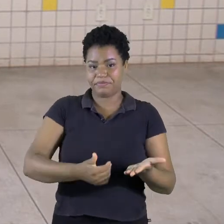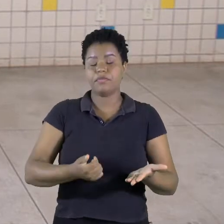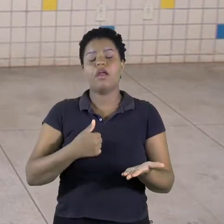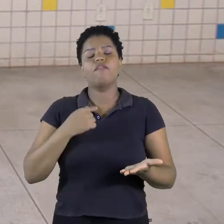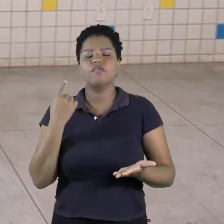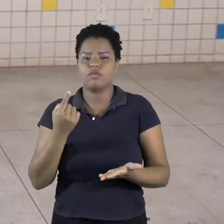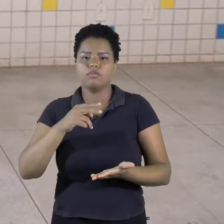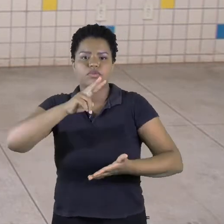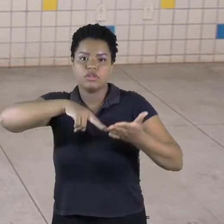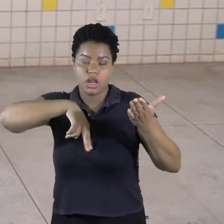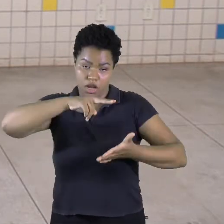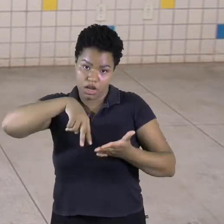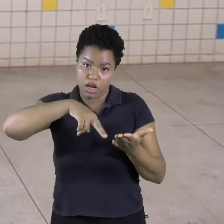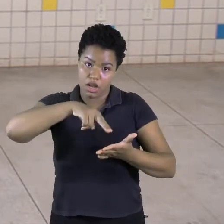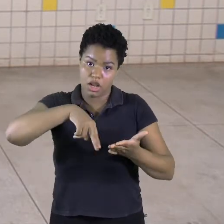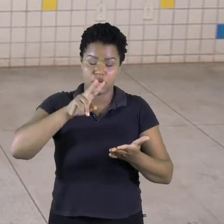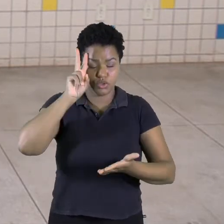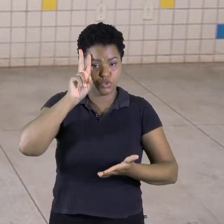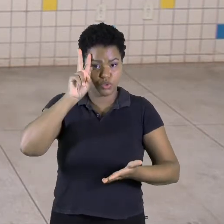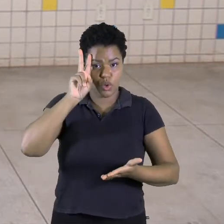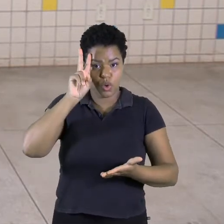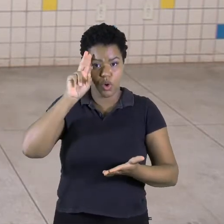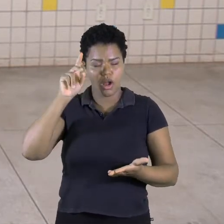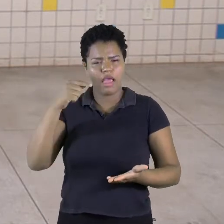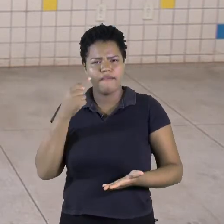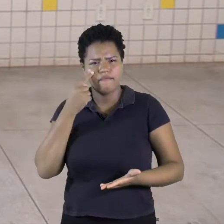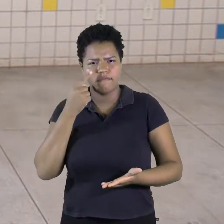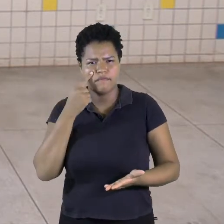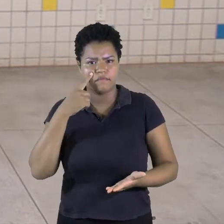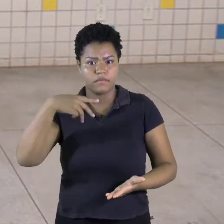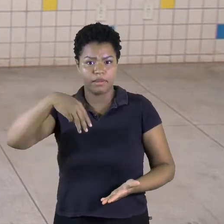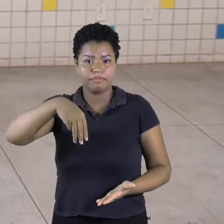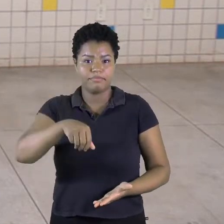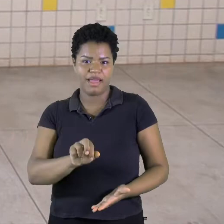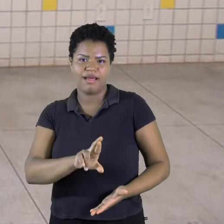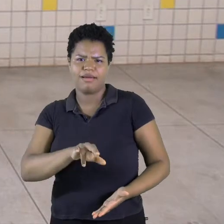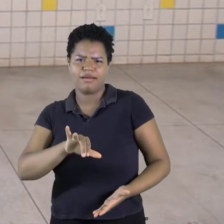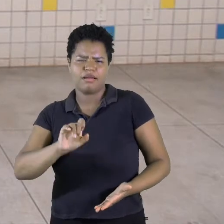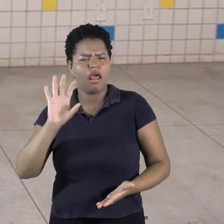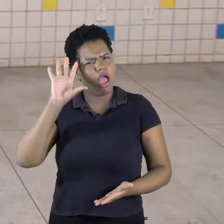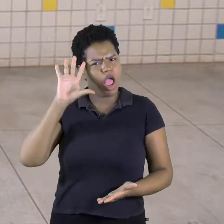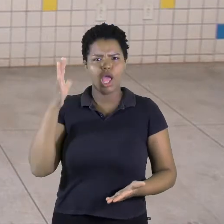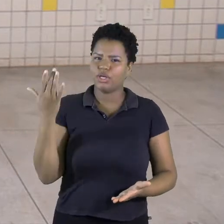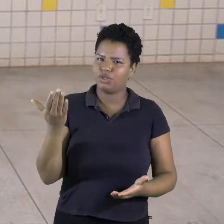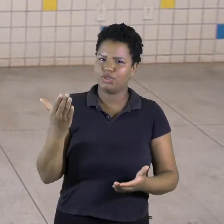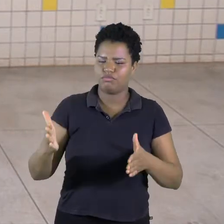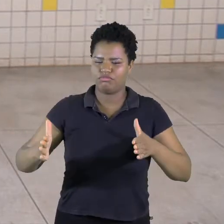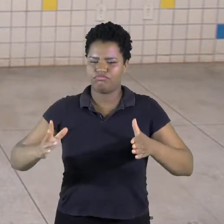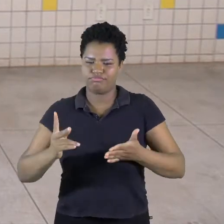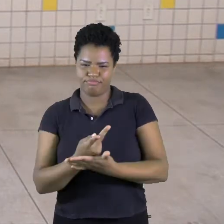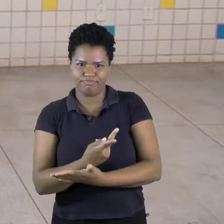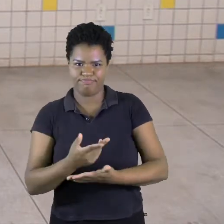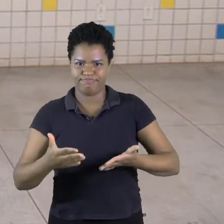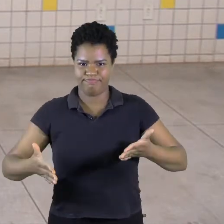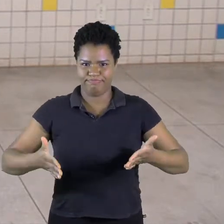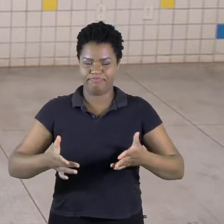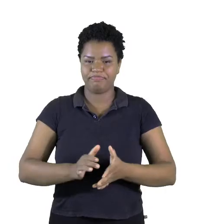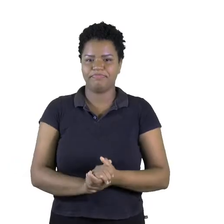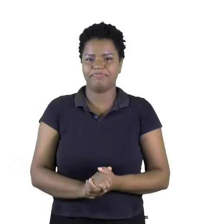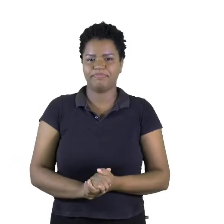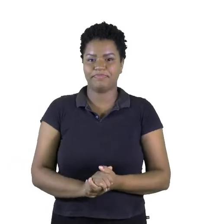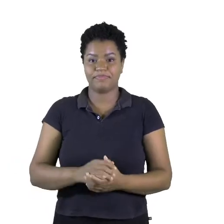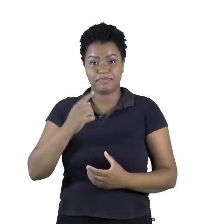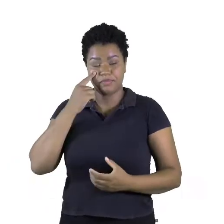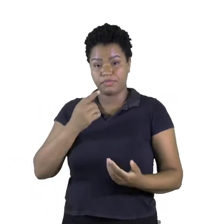nós vamos ver como que Marina resolve a situação daquele momento. Observe na tela e acompanhe comigo.